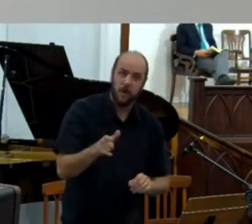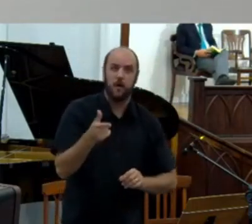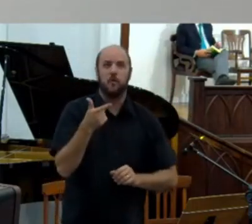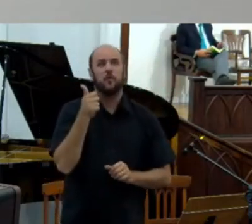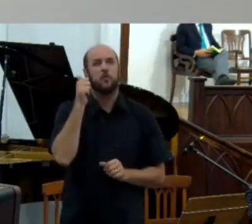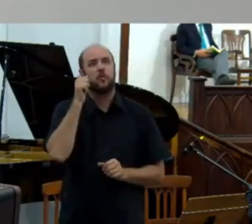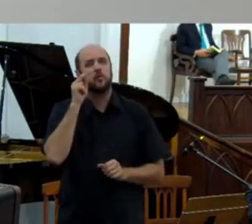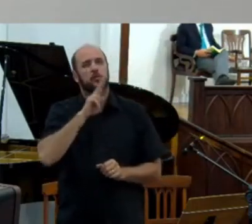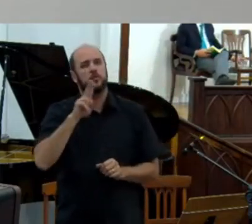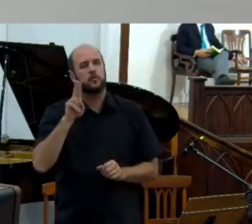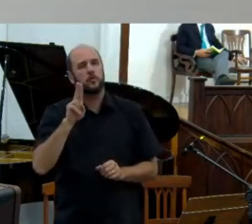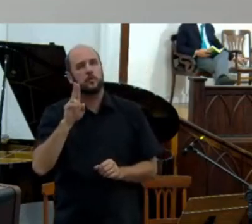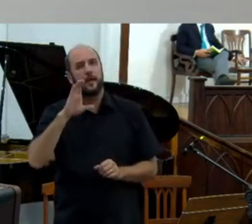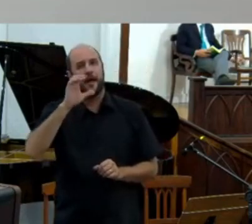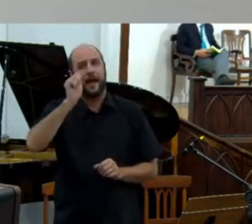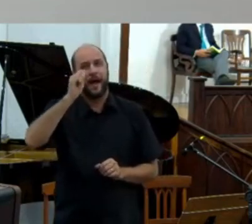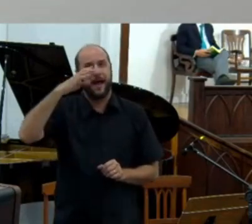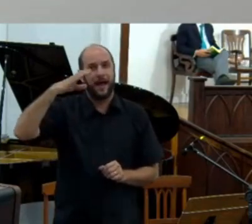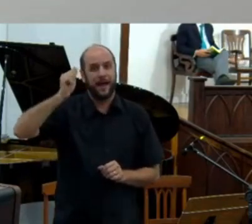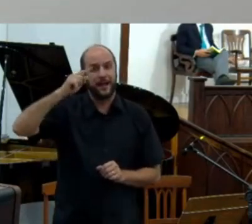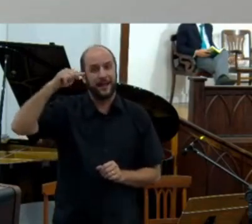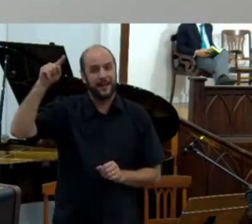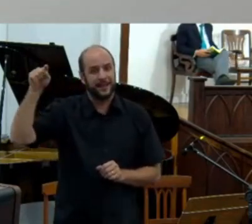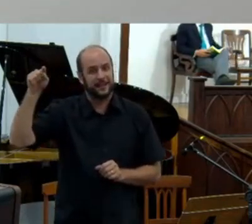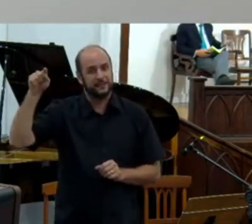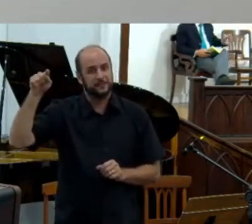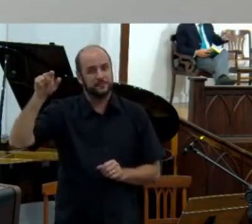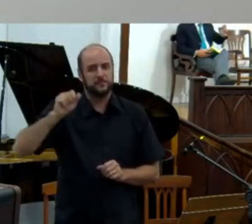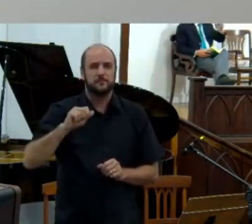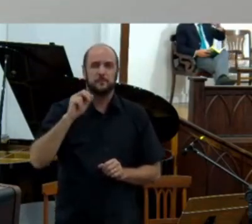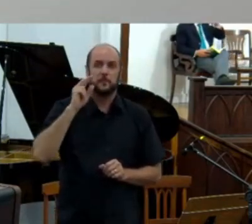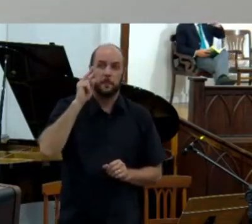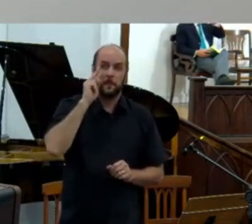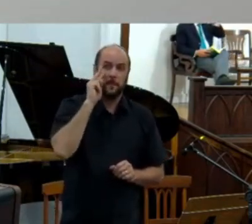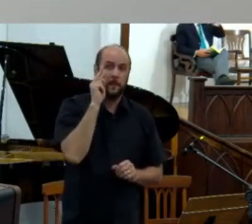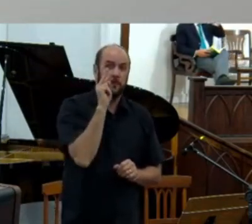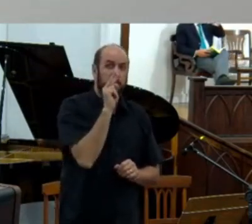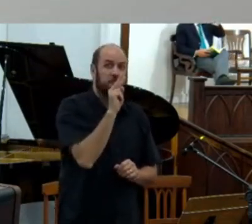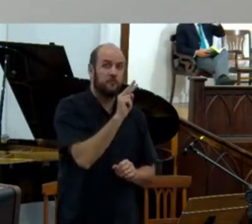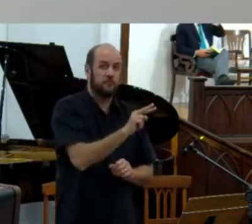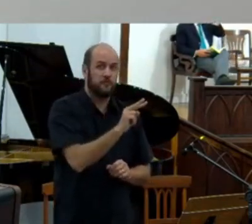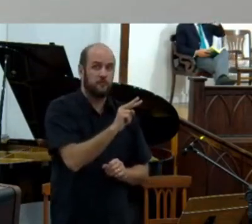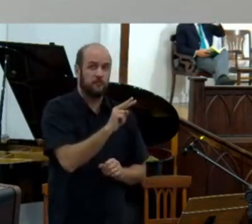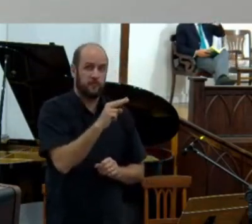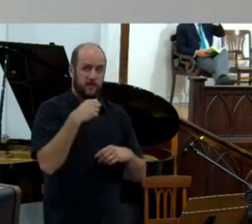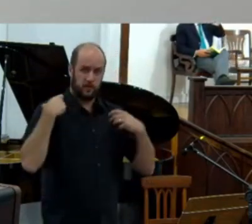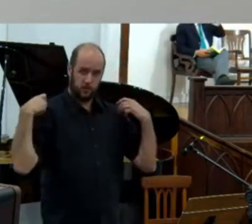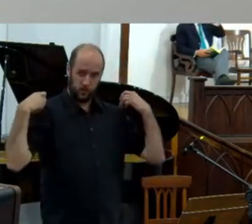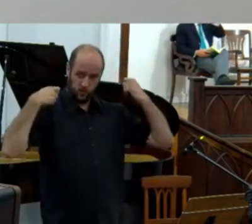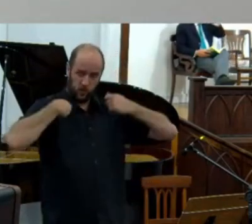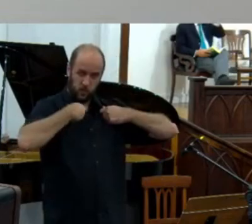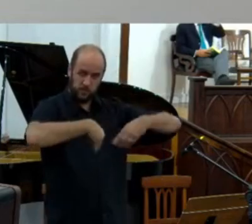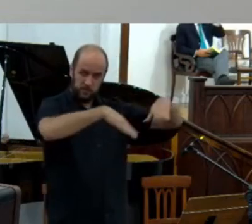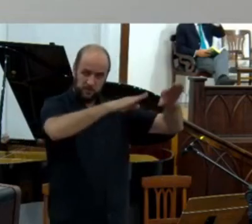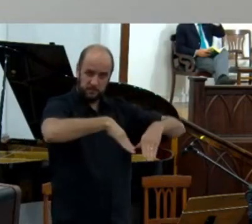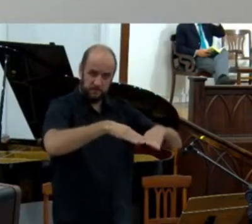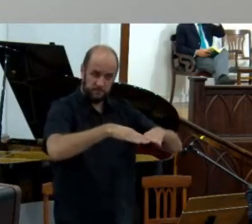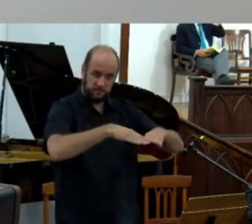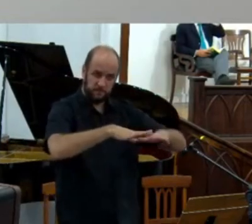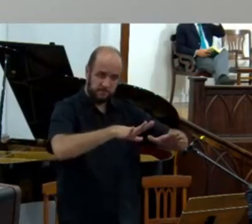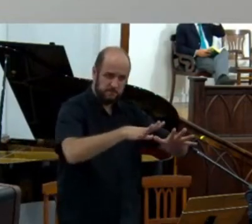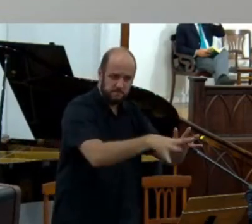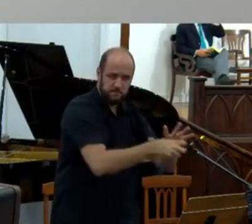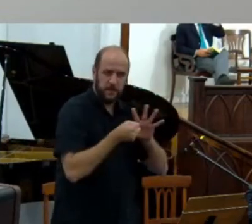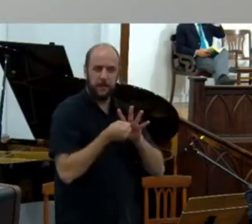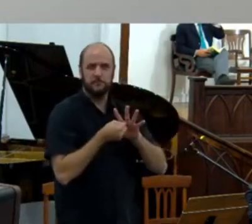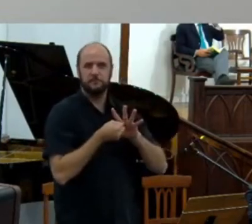como está registrado em Josué capítulo 6, olharia para uma boa capa babilônica e tomaria para si.